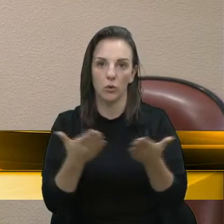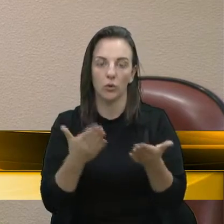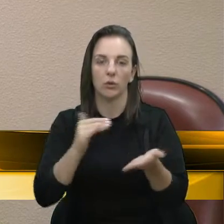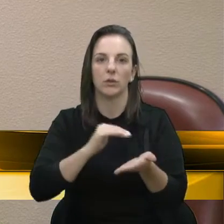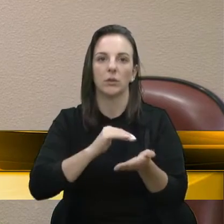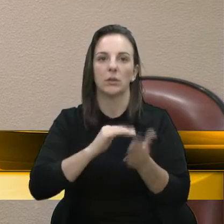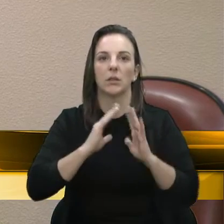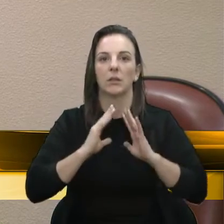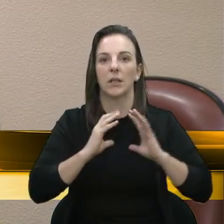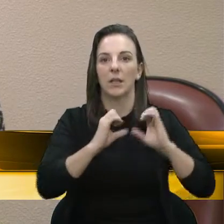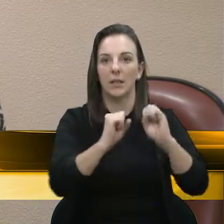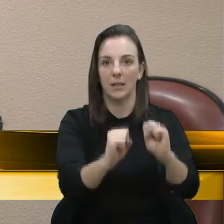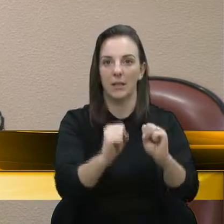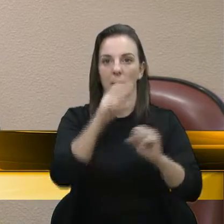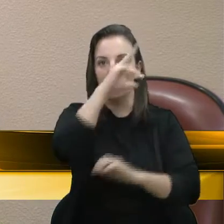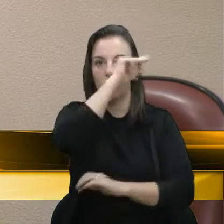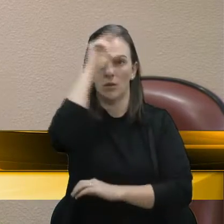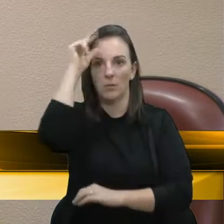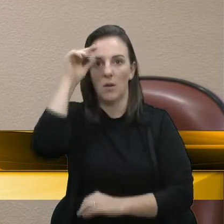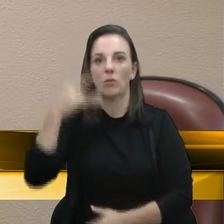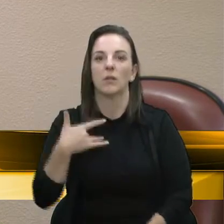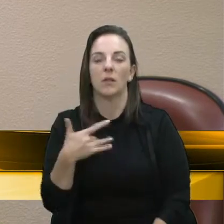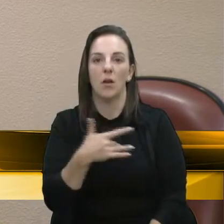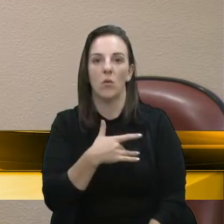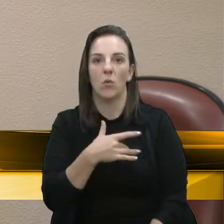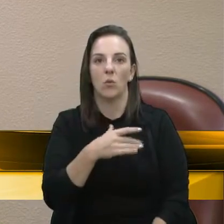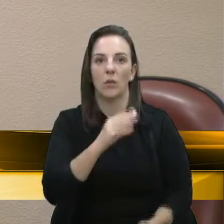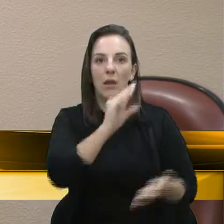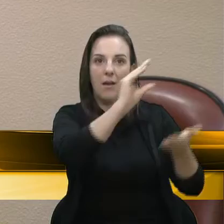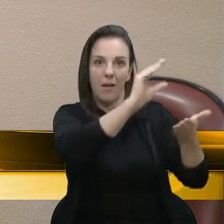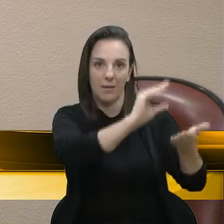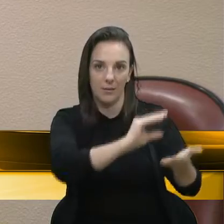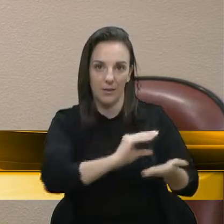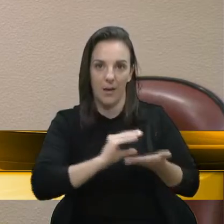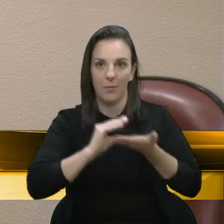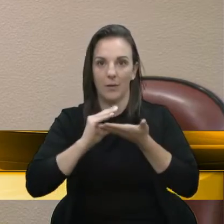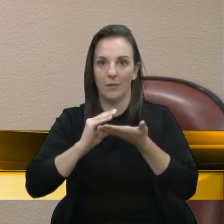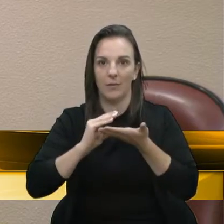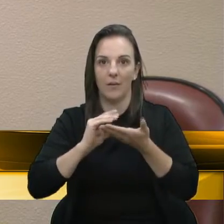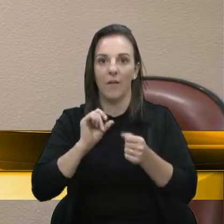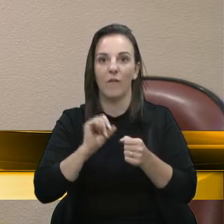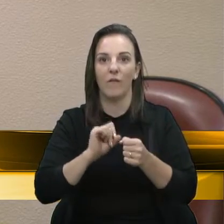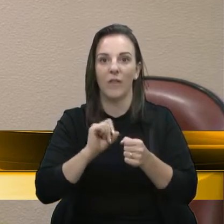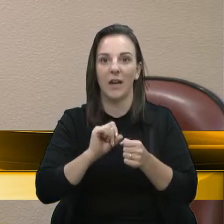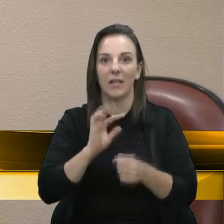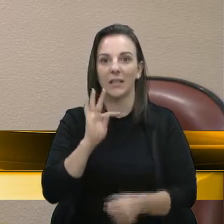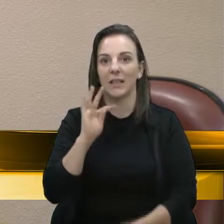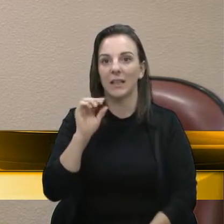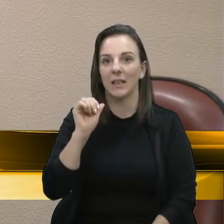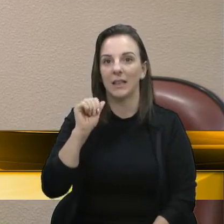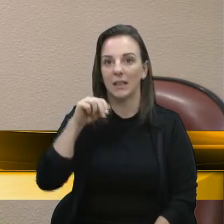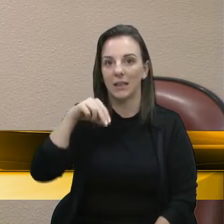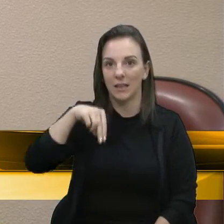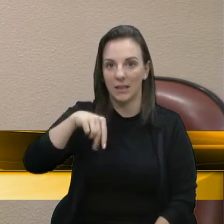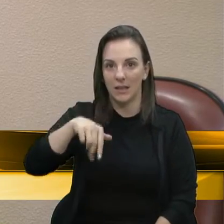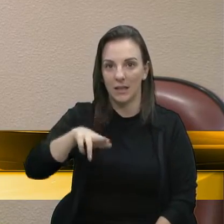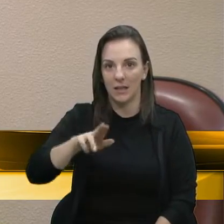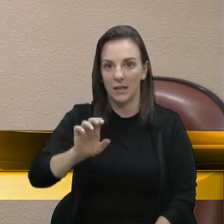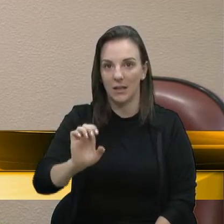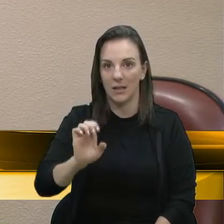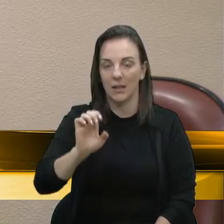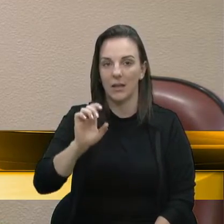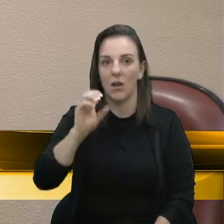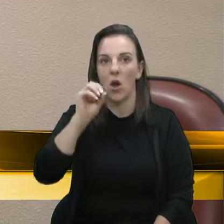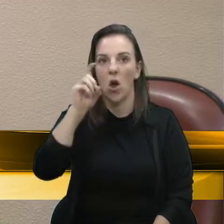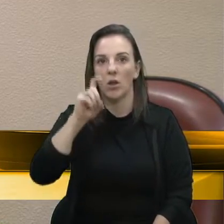receber orçamentos para a instalação de tanques de oxigênio nas UPAs. Isso nunca tinha sido feito, simplesmente